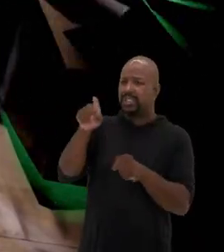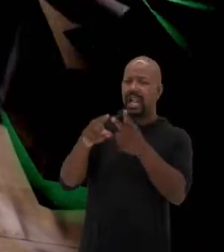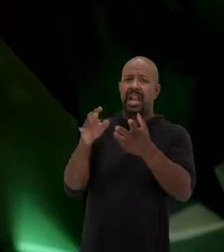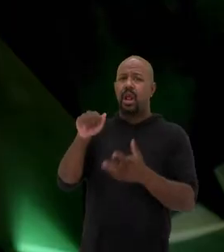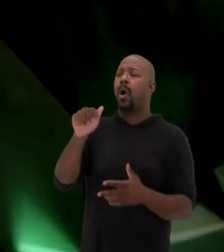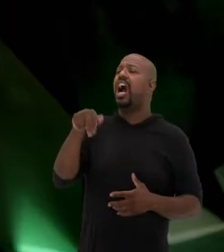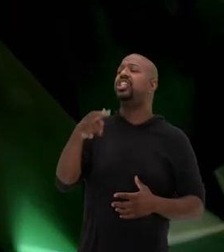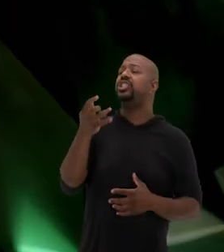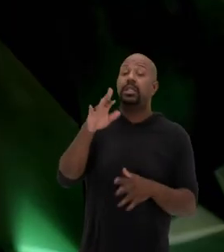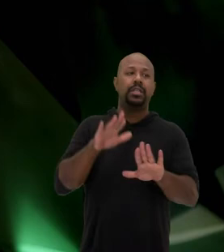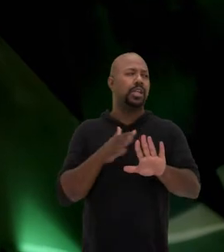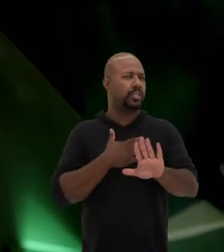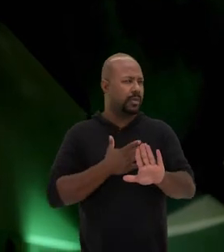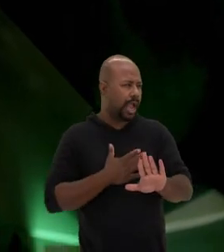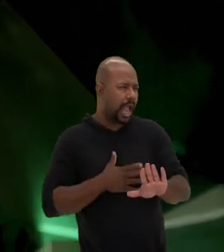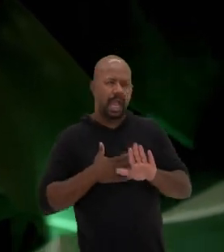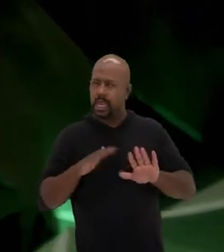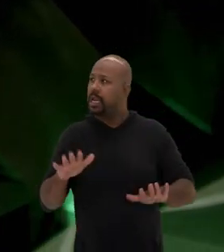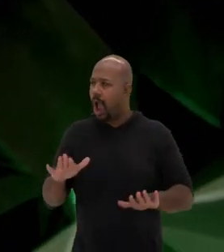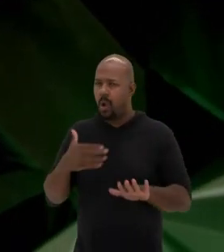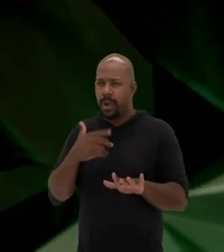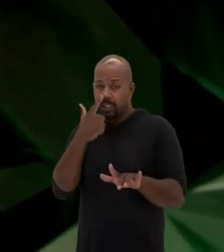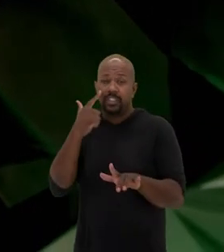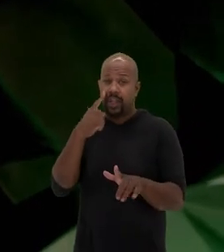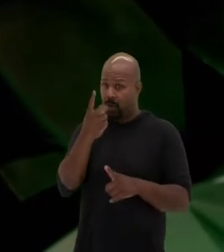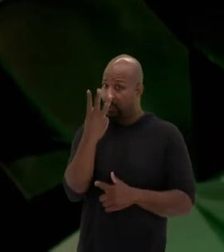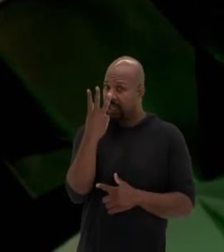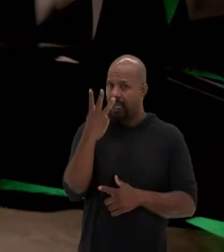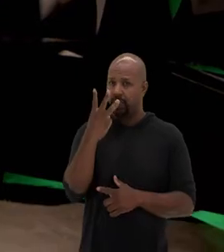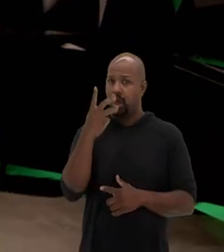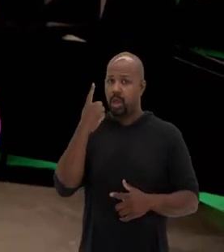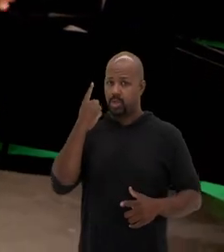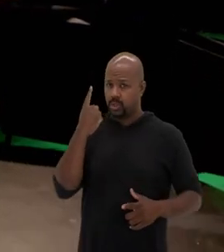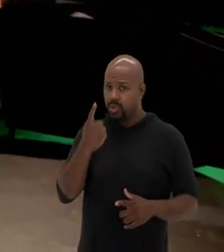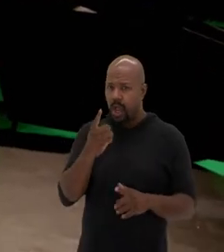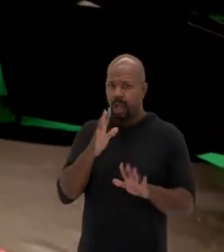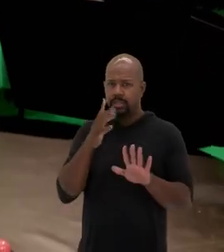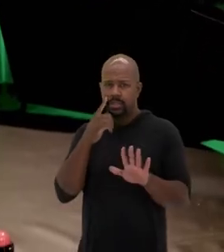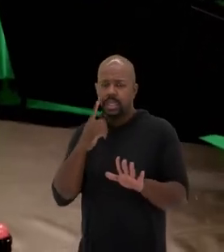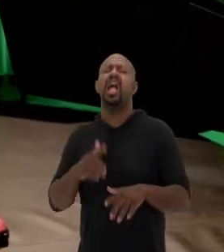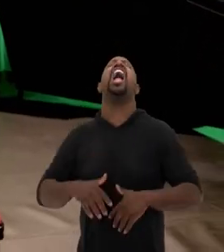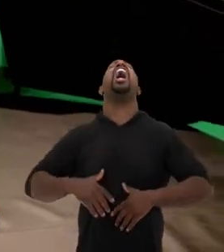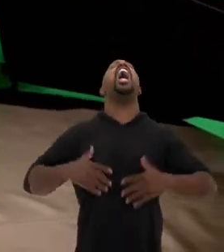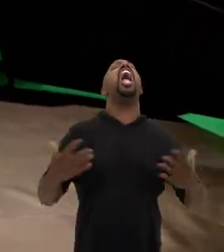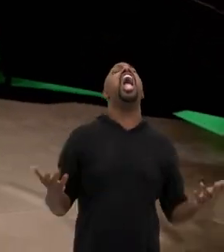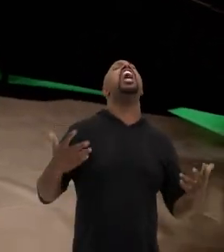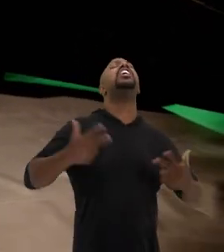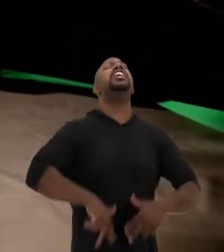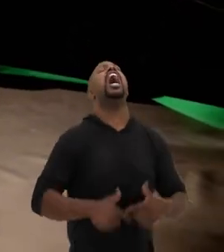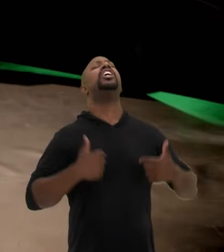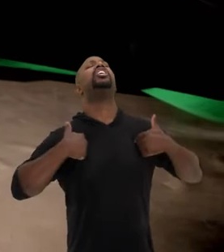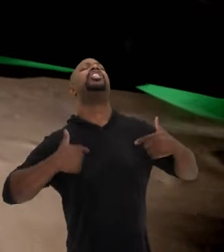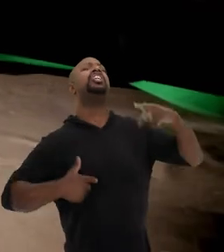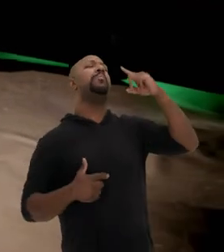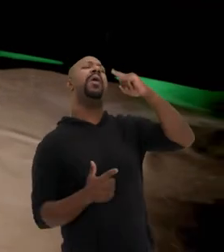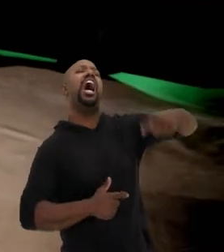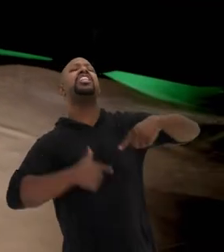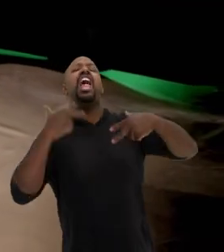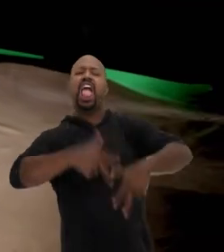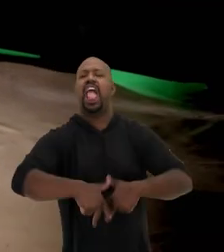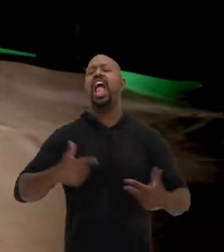pro Antiques. Devagar, galera. Vamos com calma. A gente ataca no 3. Dimitri. Ei. A gente é que manda.